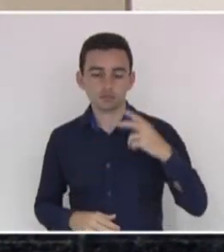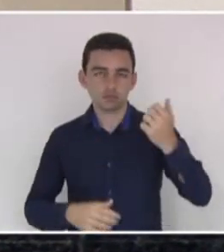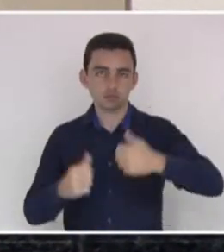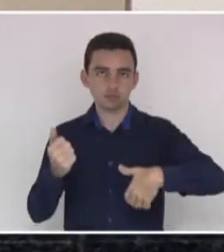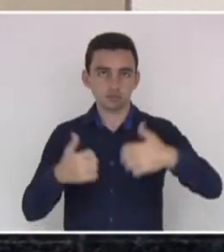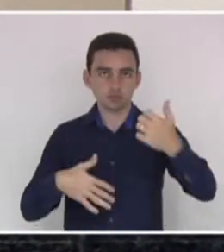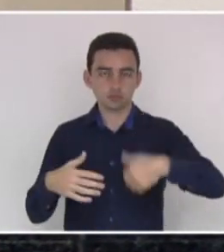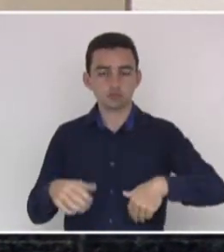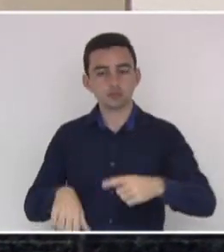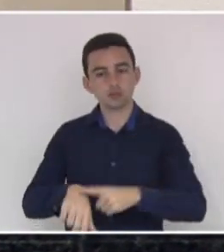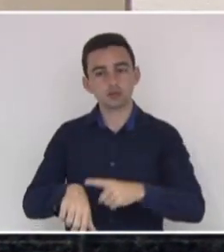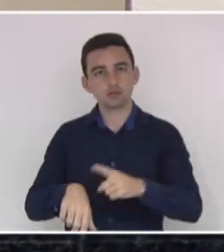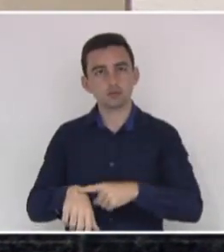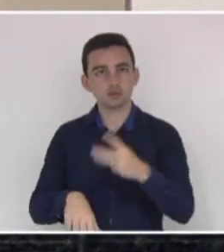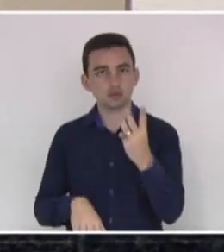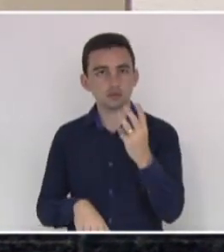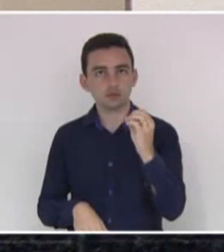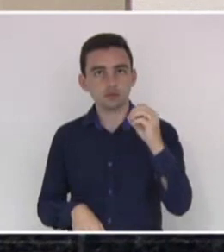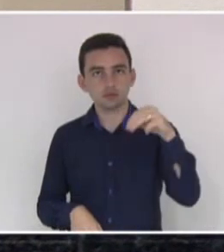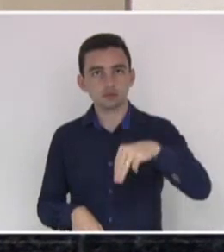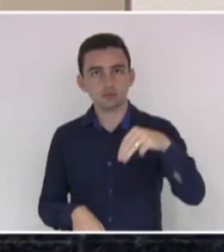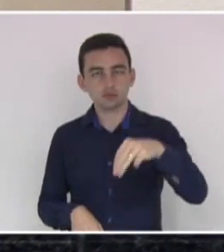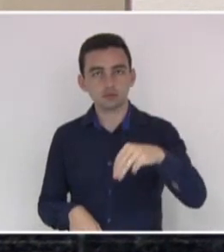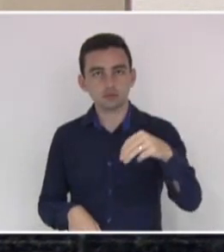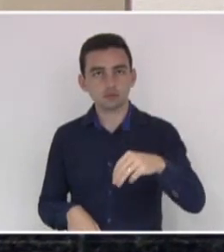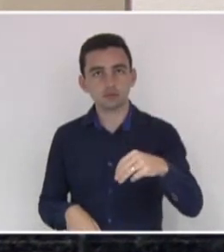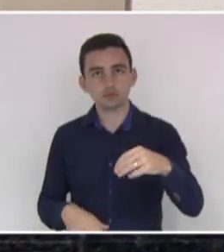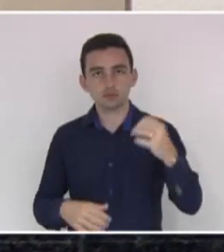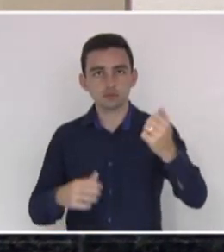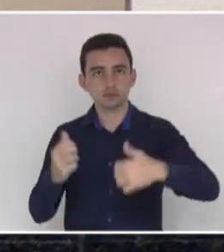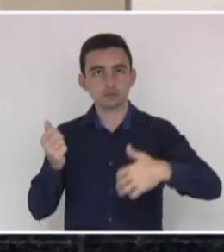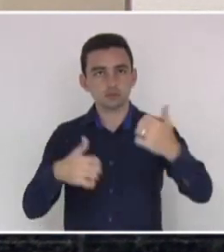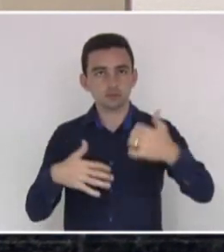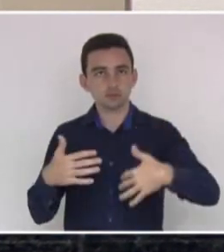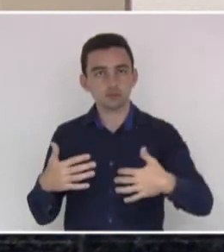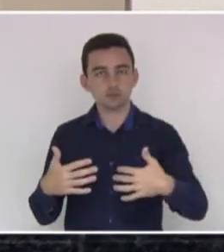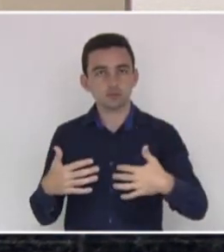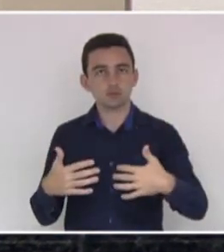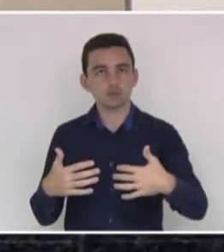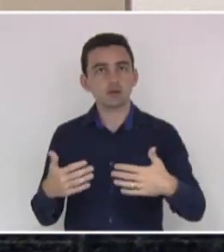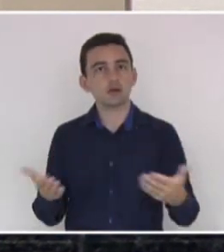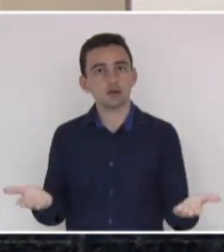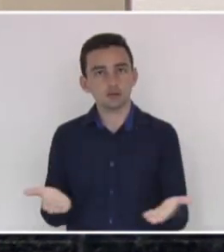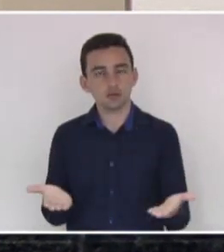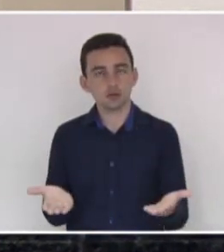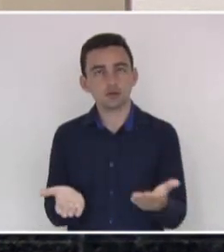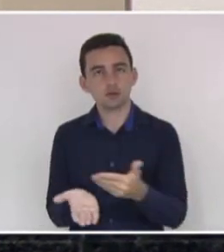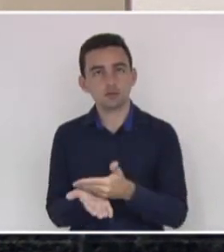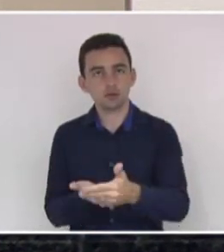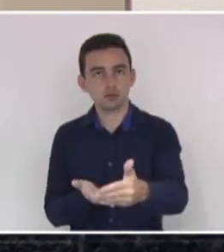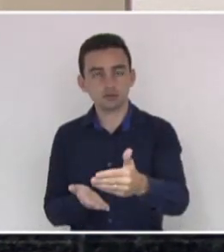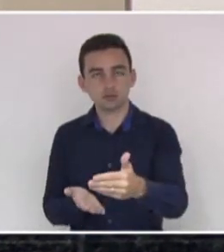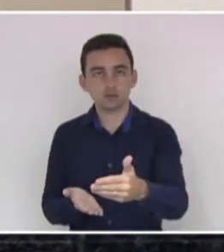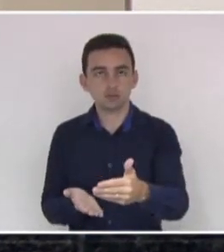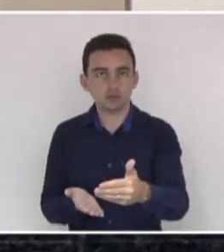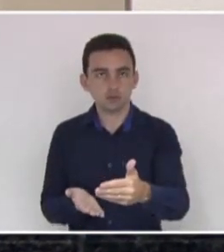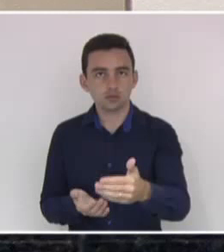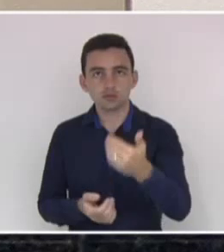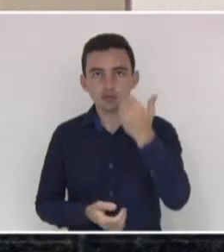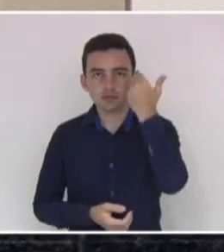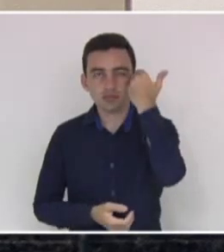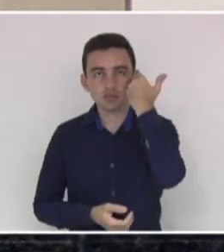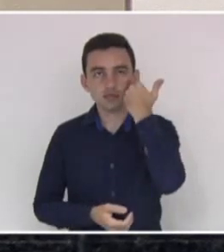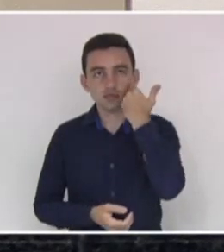esses 30 minutos com a palavra. Então, portanto, essa presidência concede a palavra ao deputado Nilson Gonçalves pelo tempo de até